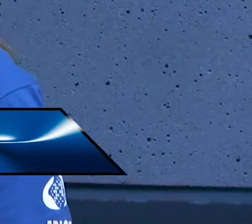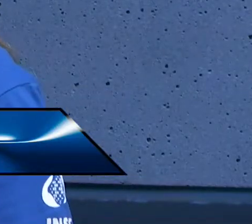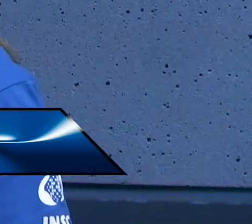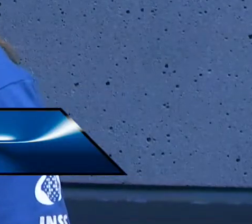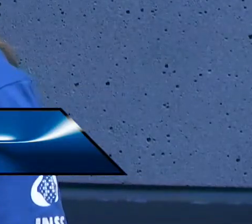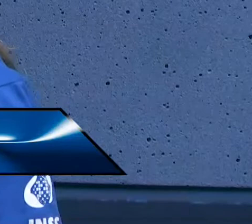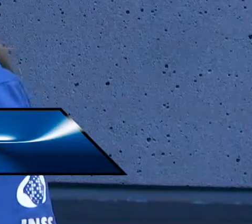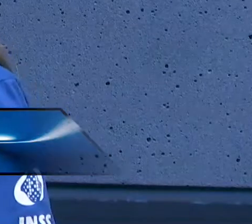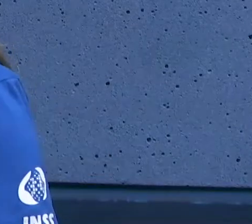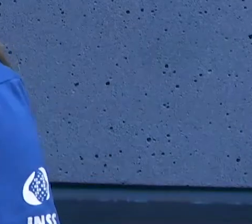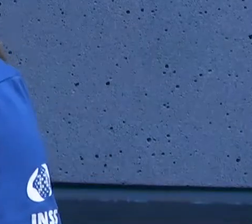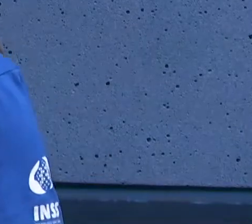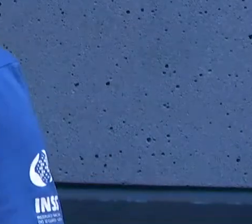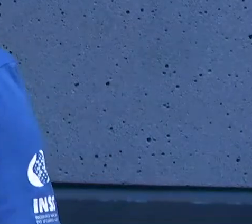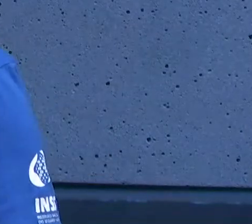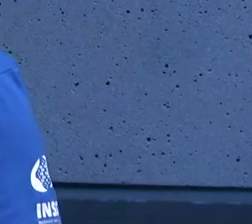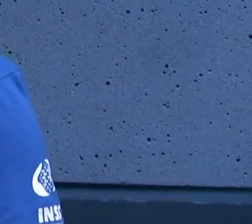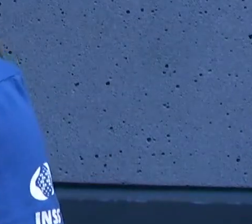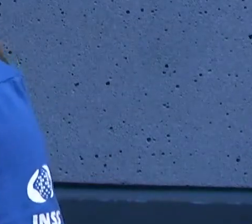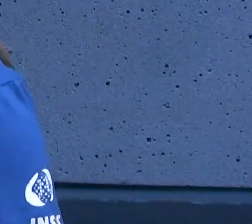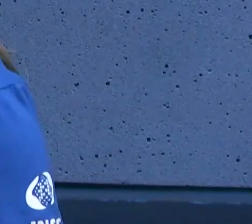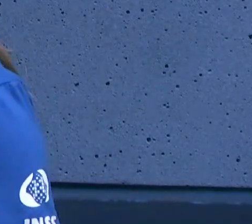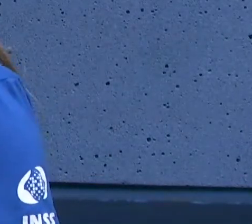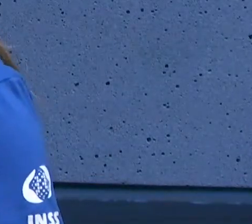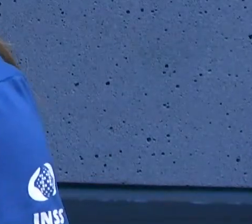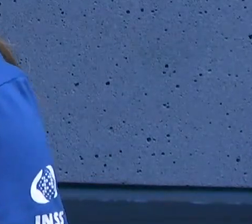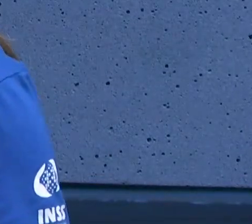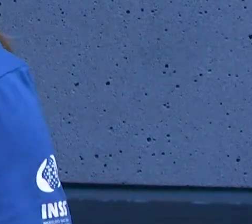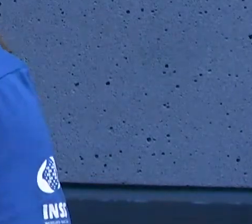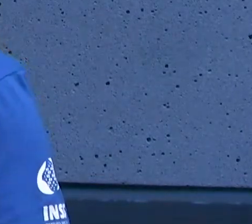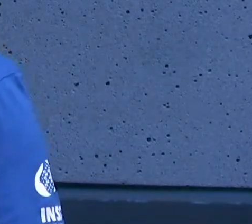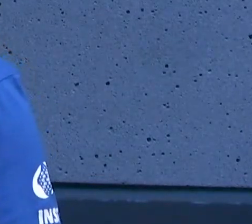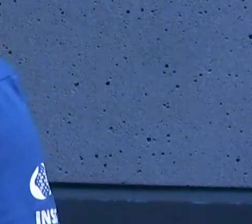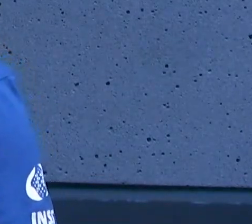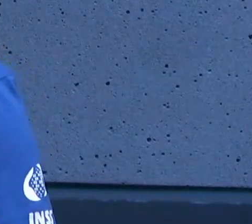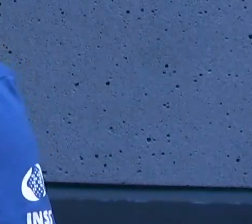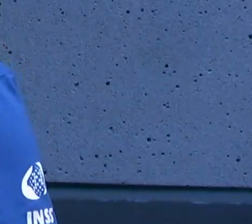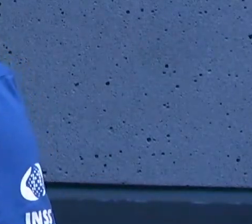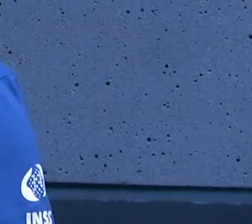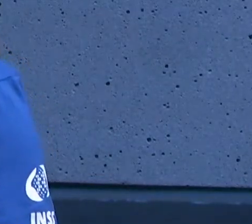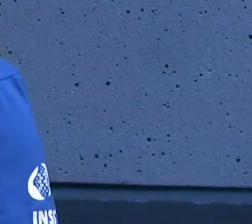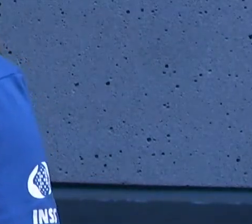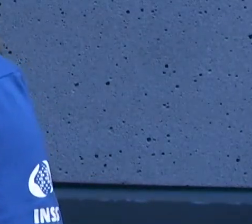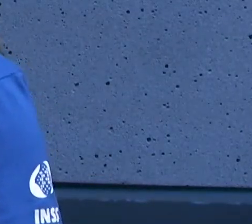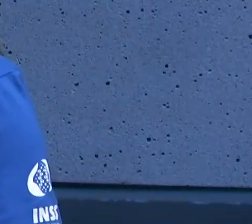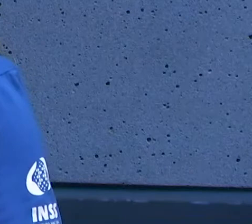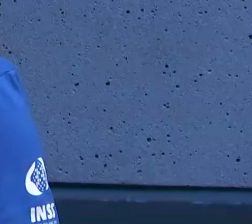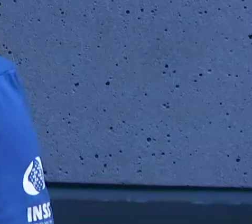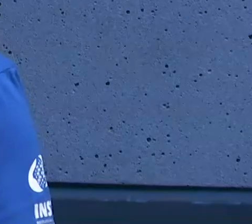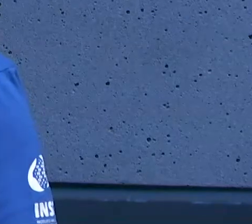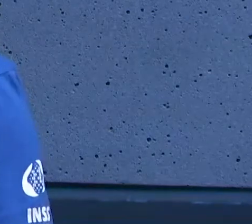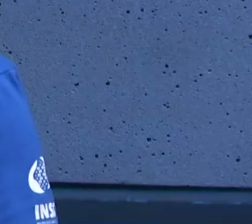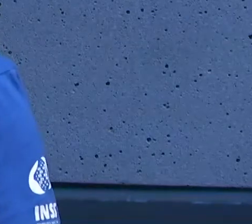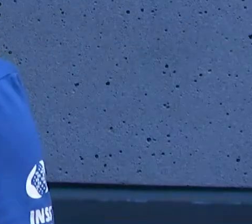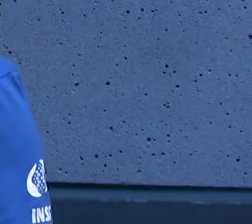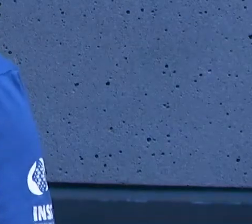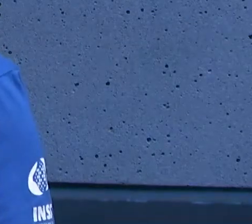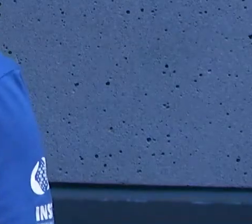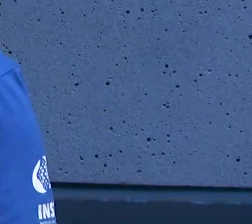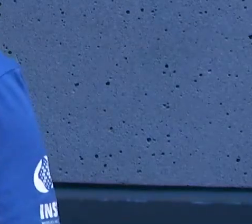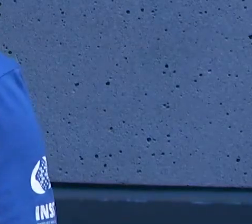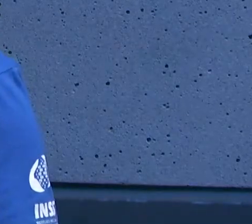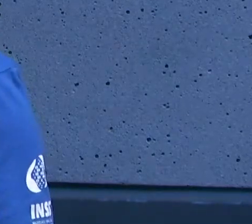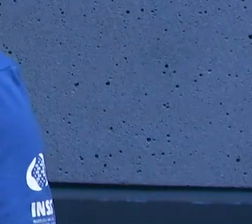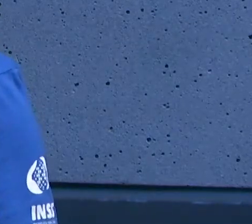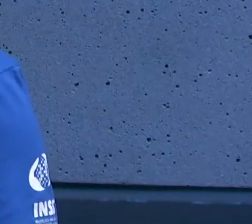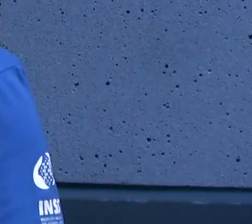de comunicação com o INSS. Aplicativo pelo celular ou pelo computador, o acesso seguro, né, com senha, a pessoa